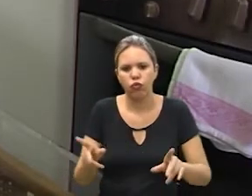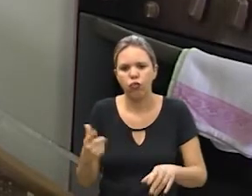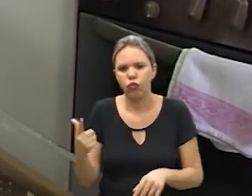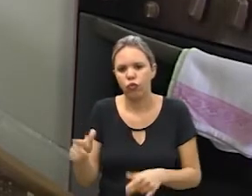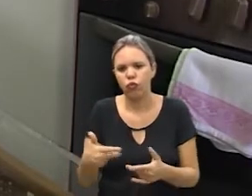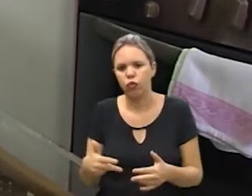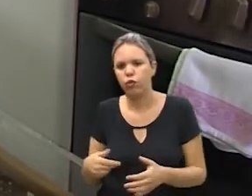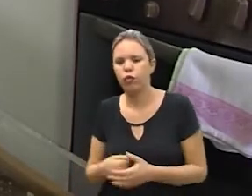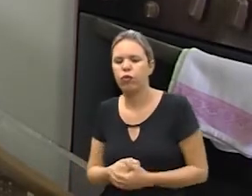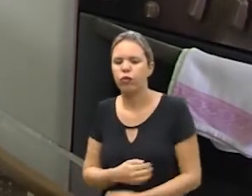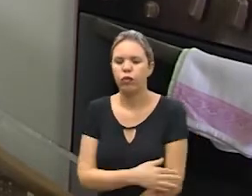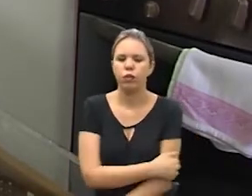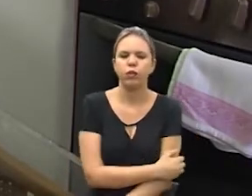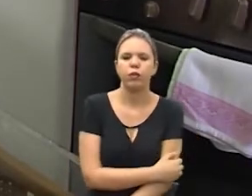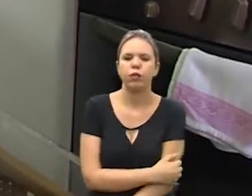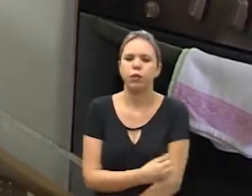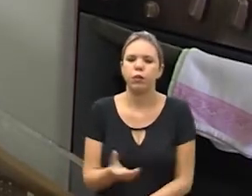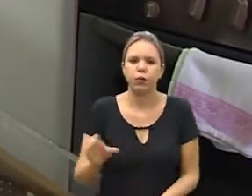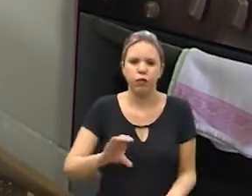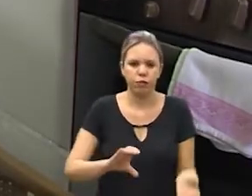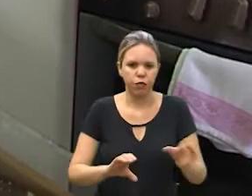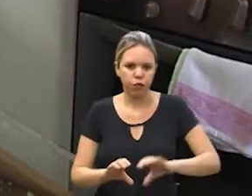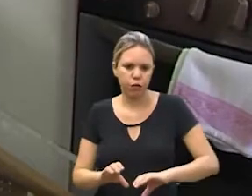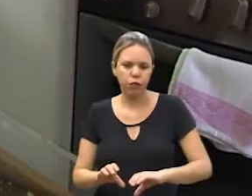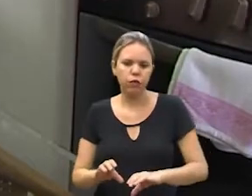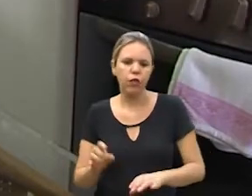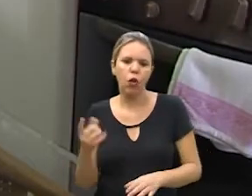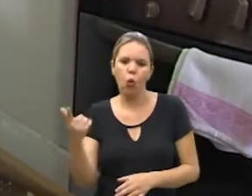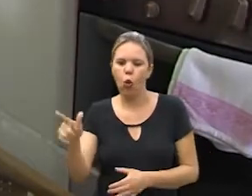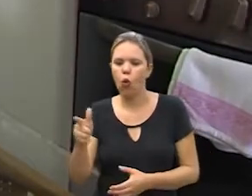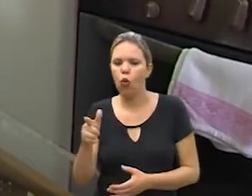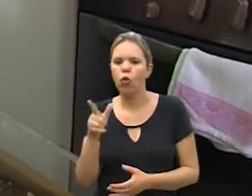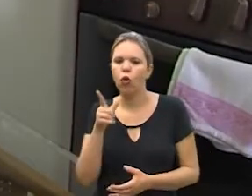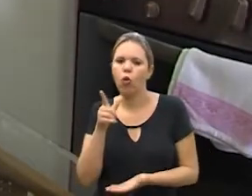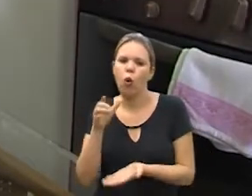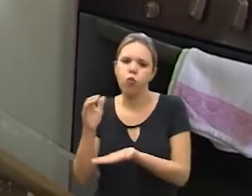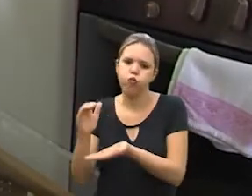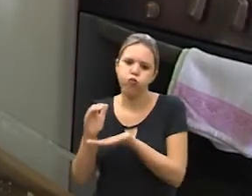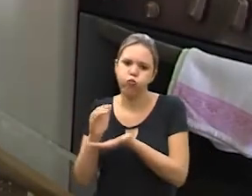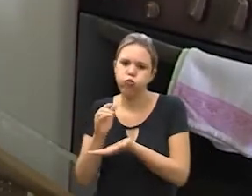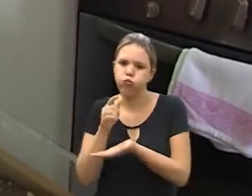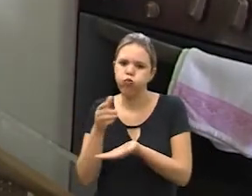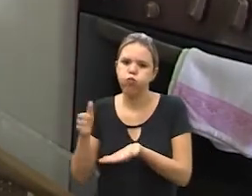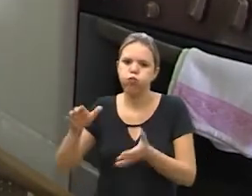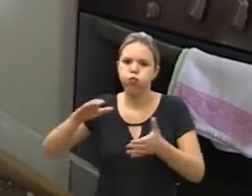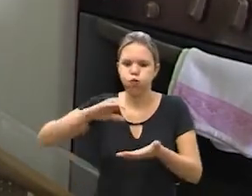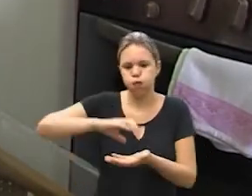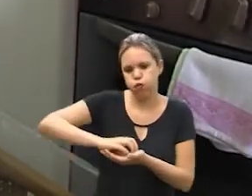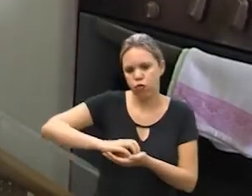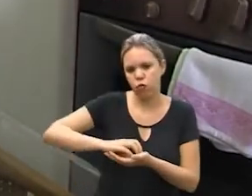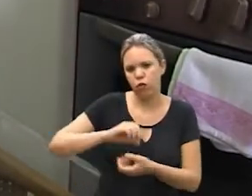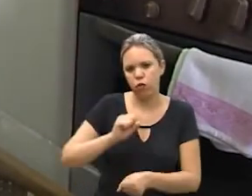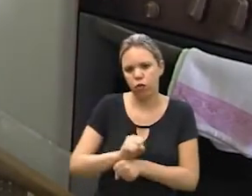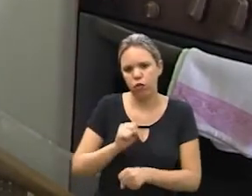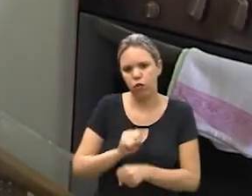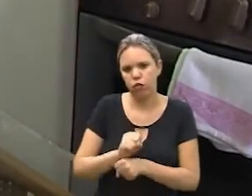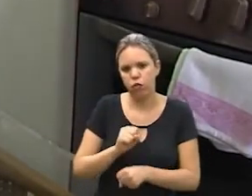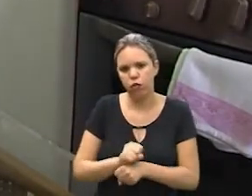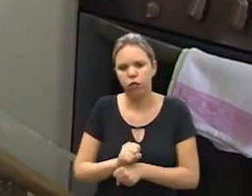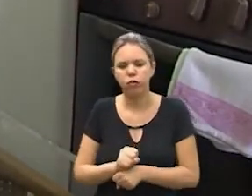diferente ou outra, eu coloco um caldo. Então eu fiz... Vou tampar pra começar.